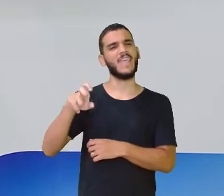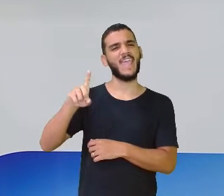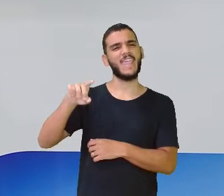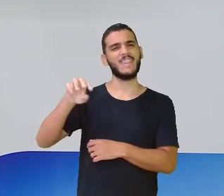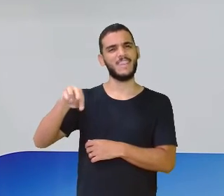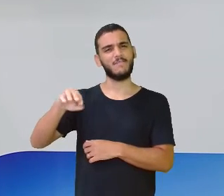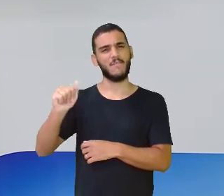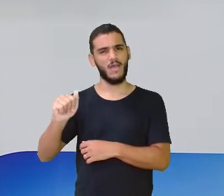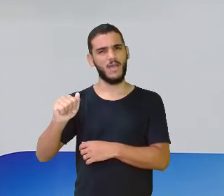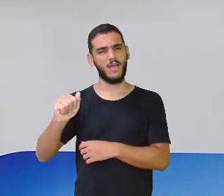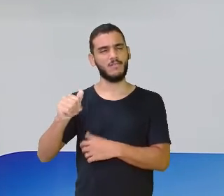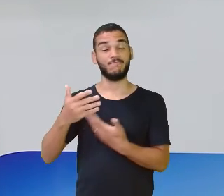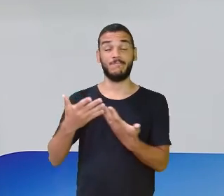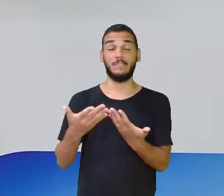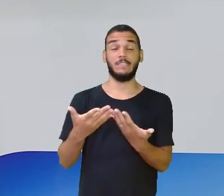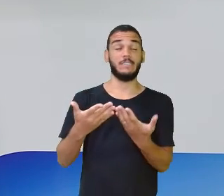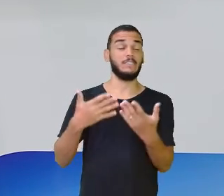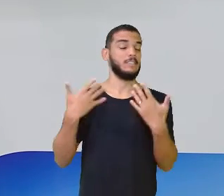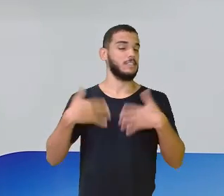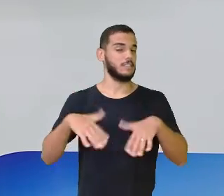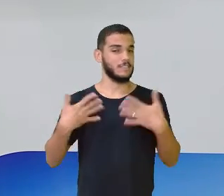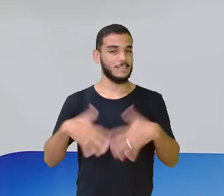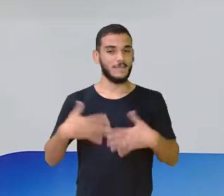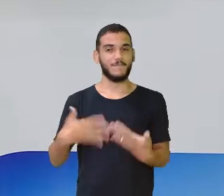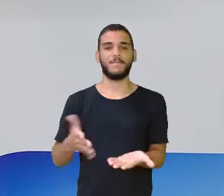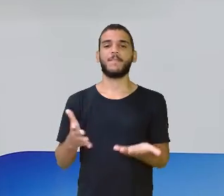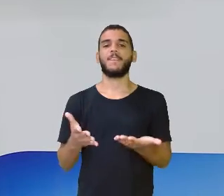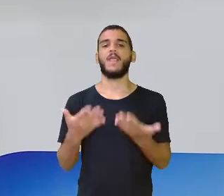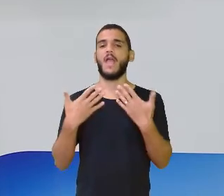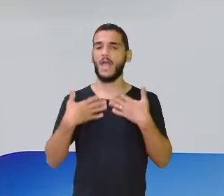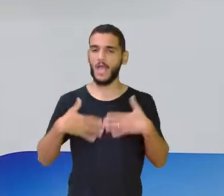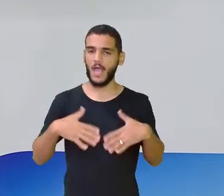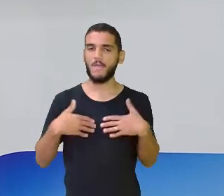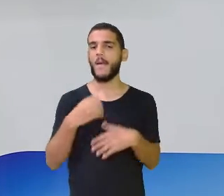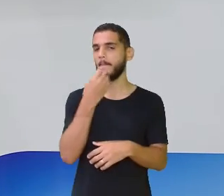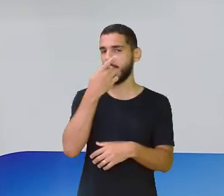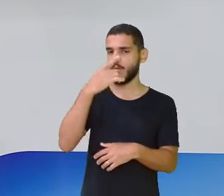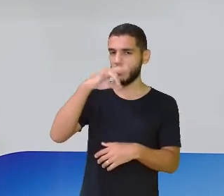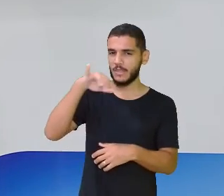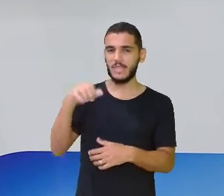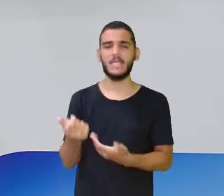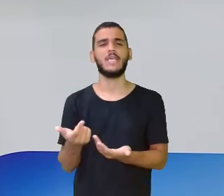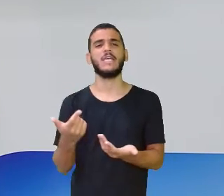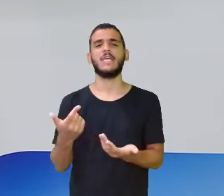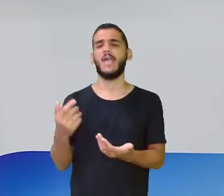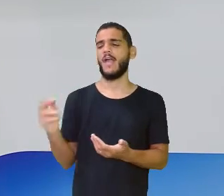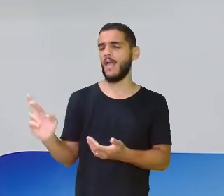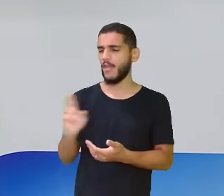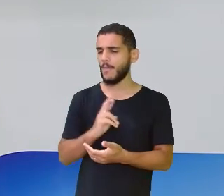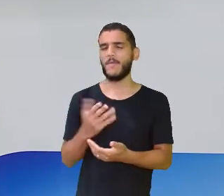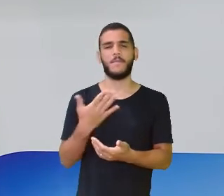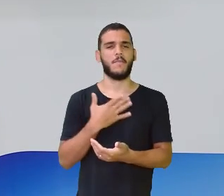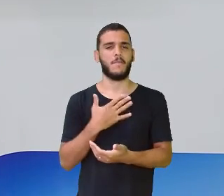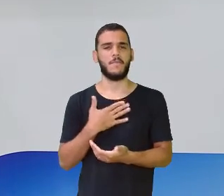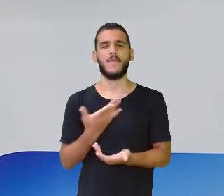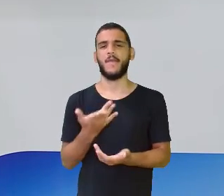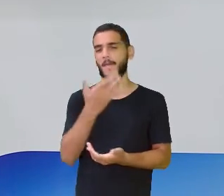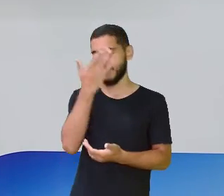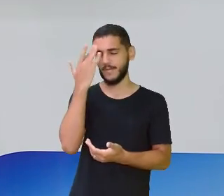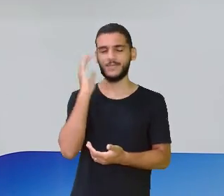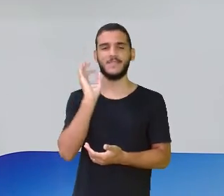Por enquanto, vai mandando o teu bom dia, vai dizendo quem você acha que está lá, que daqui a pouco você vai descobrir, vamos ver quem